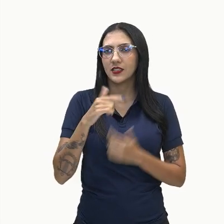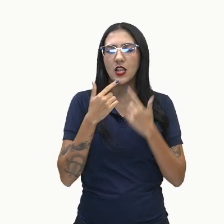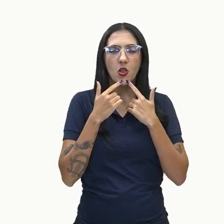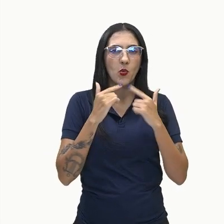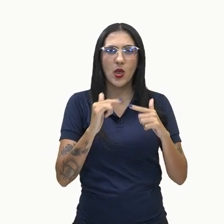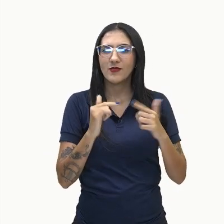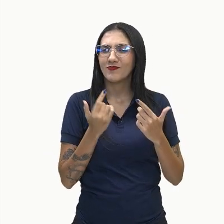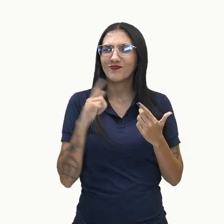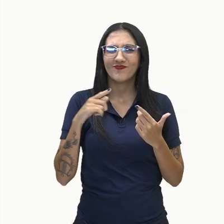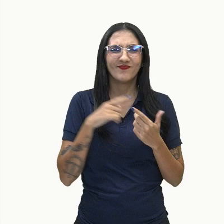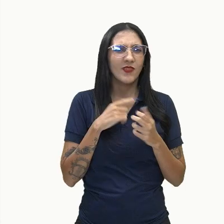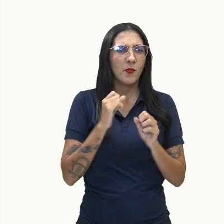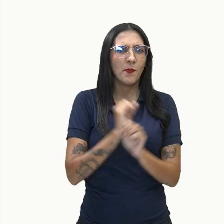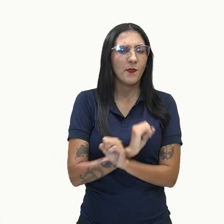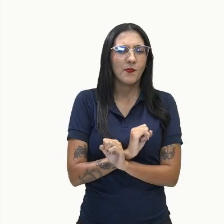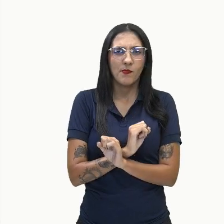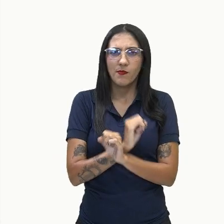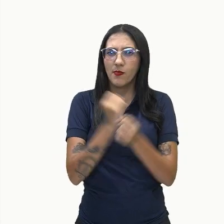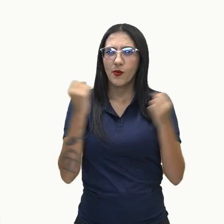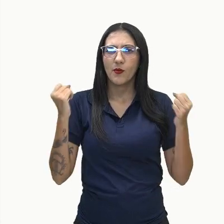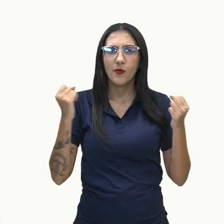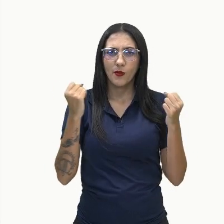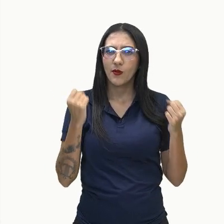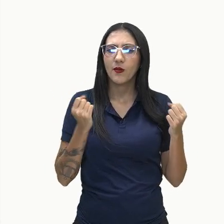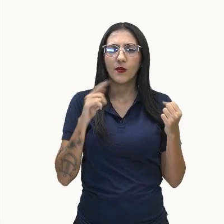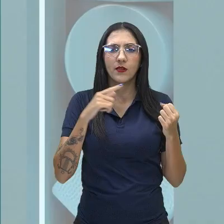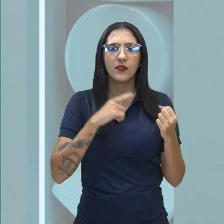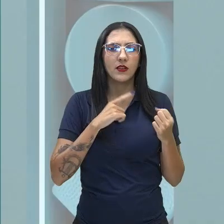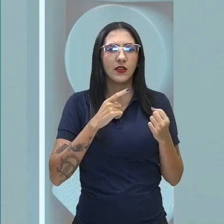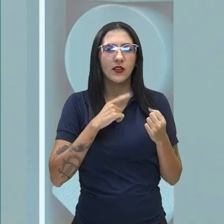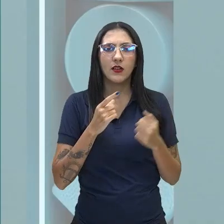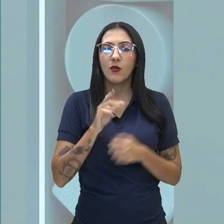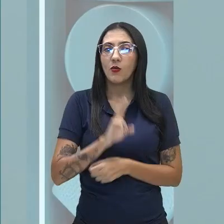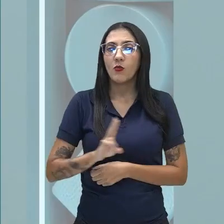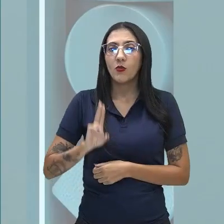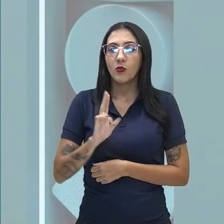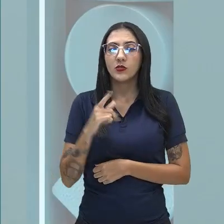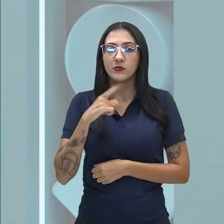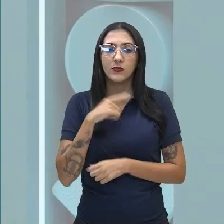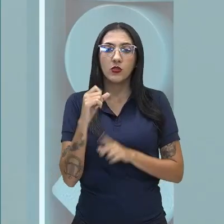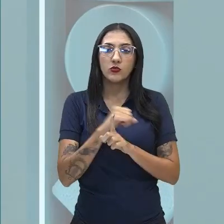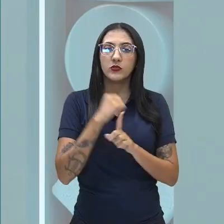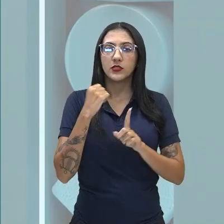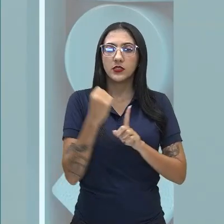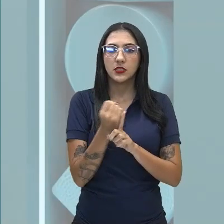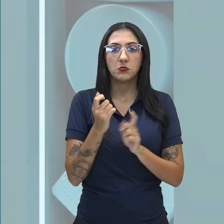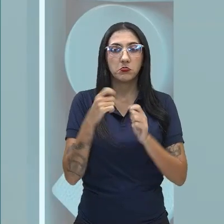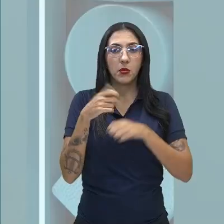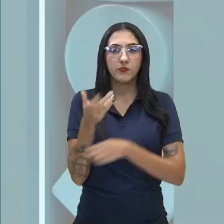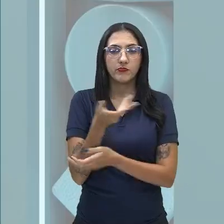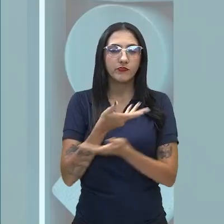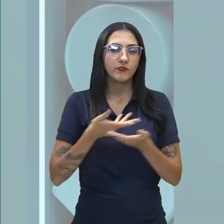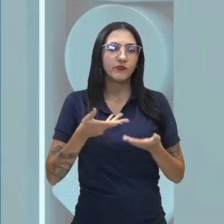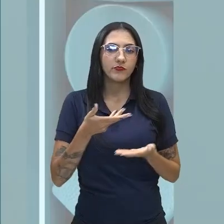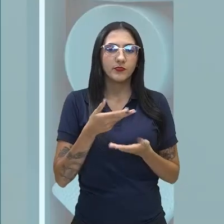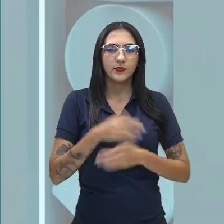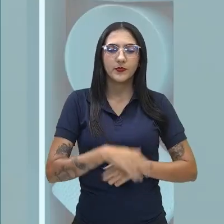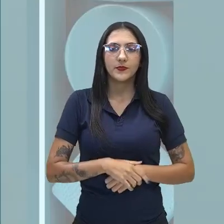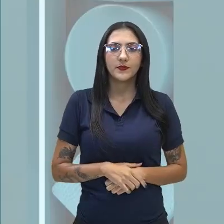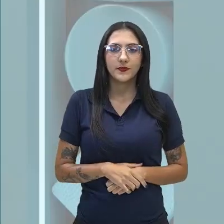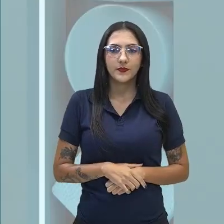seria impossível que a sociedade pudesse existir.